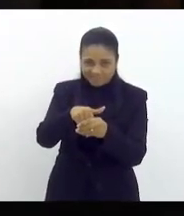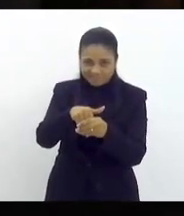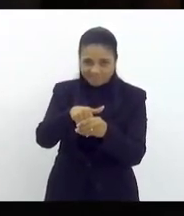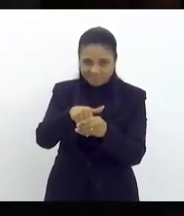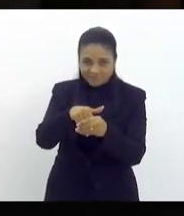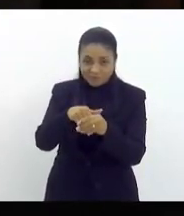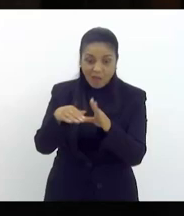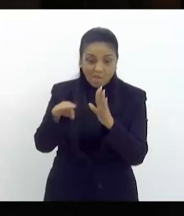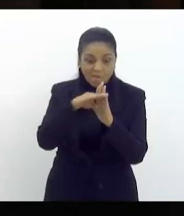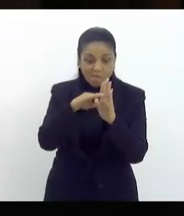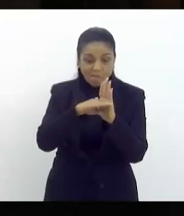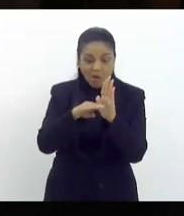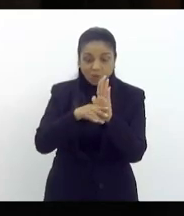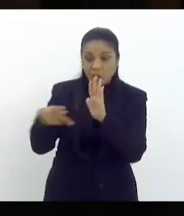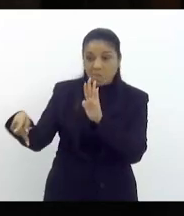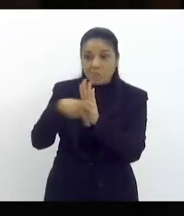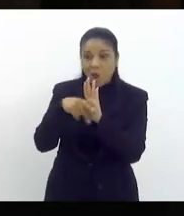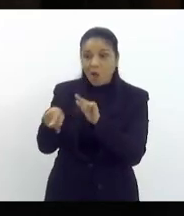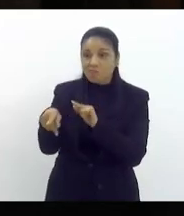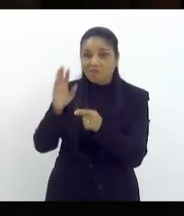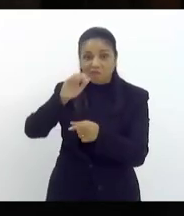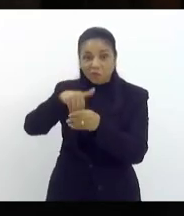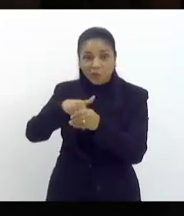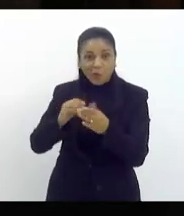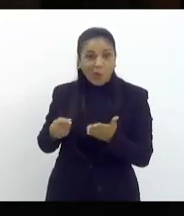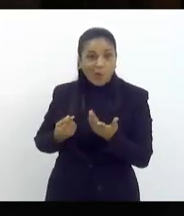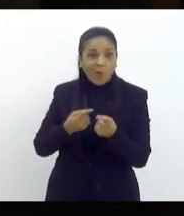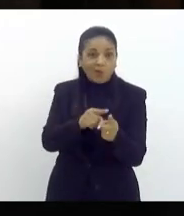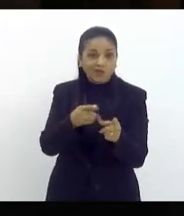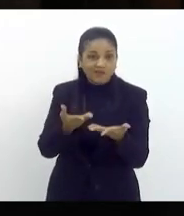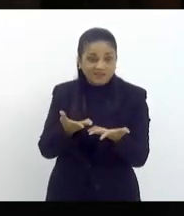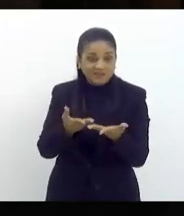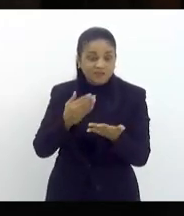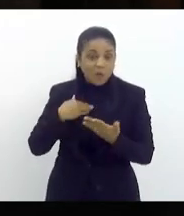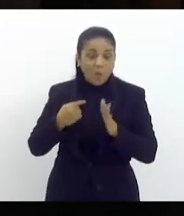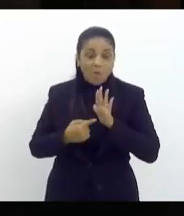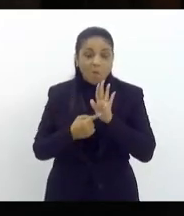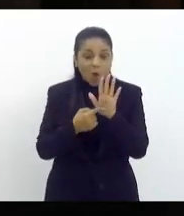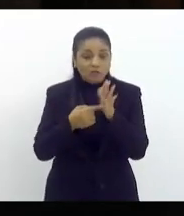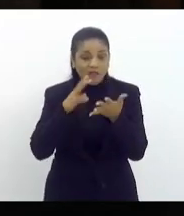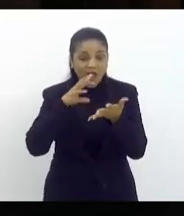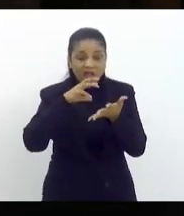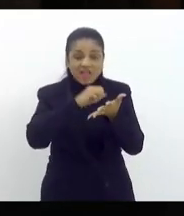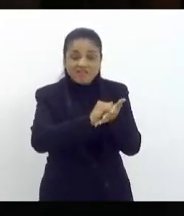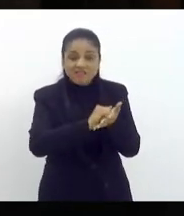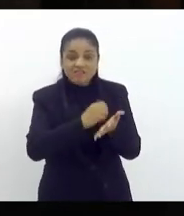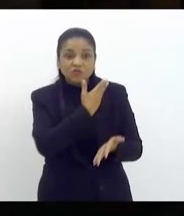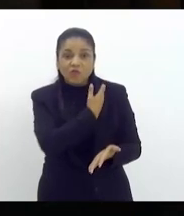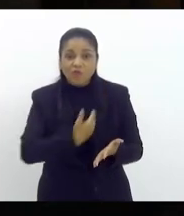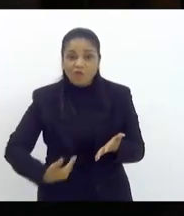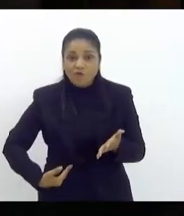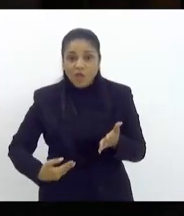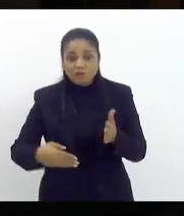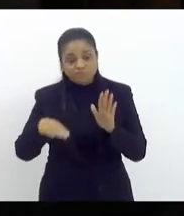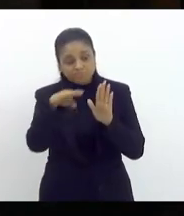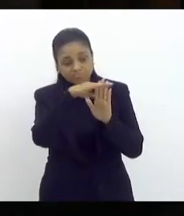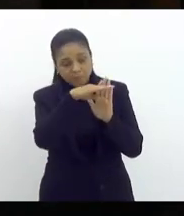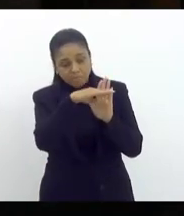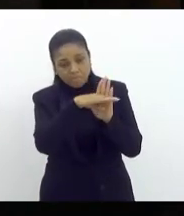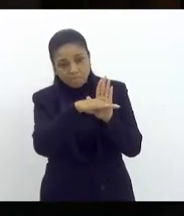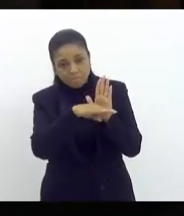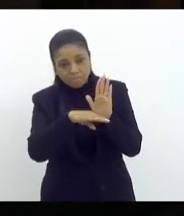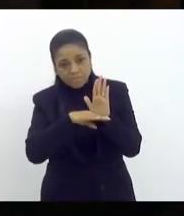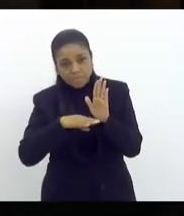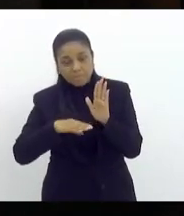fica aqui registrado que o governo é favorável a todas essas pautas e programas públicos